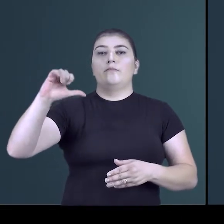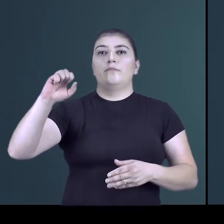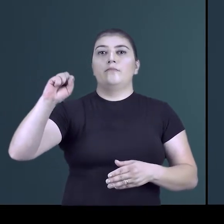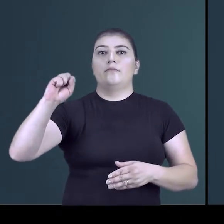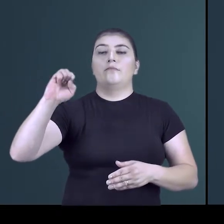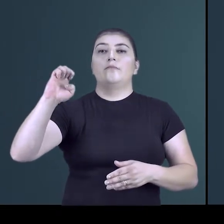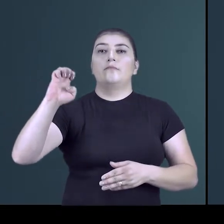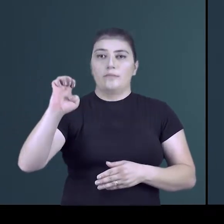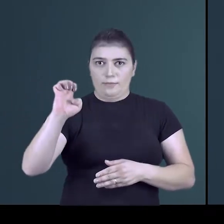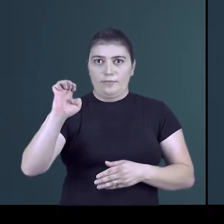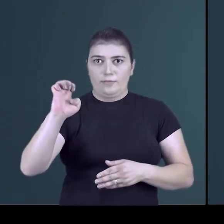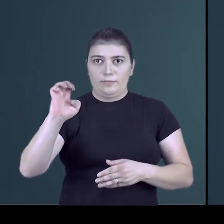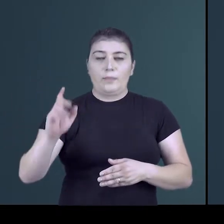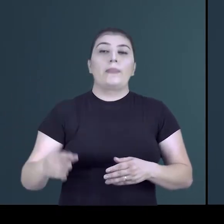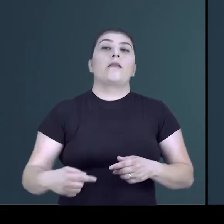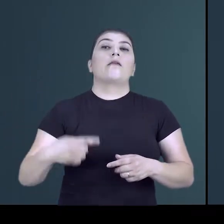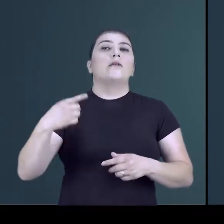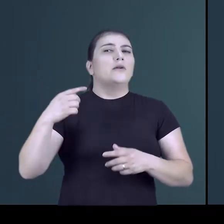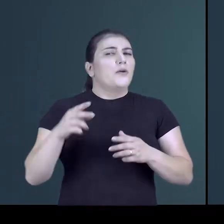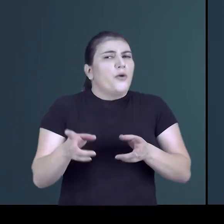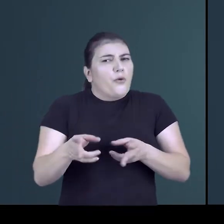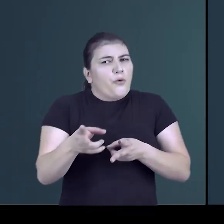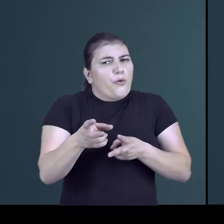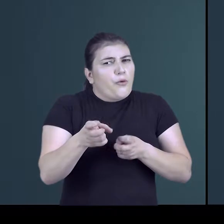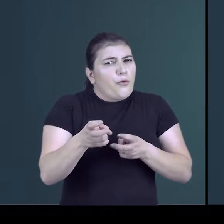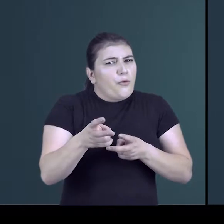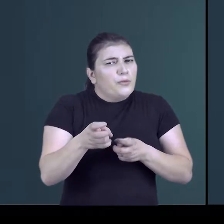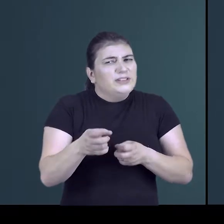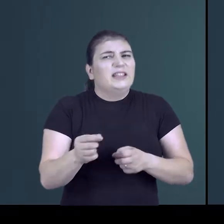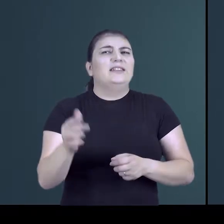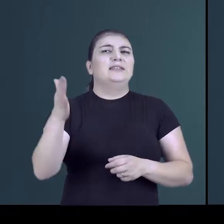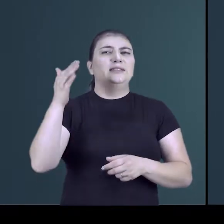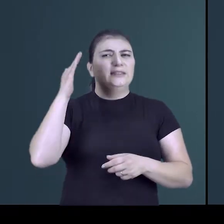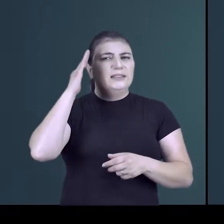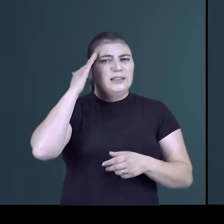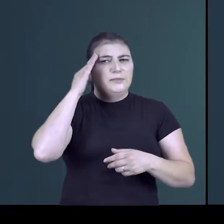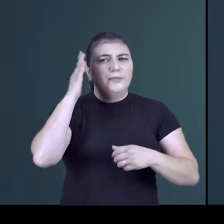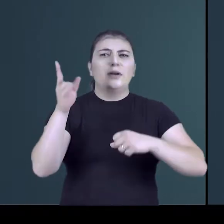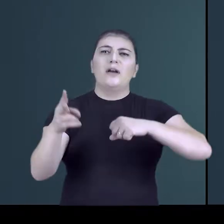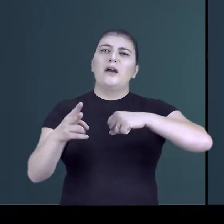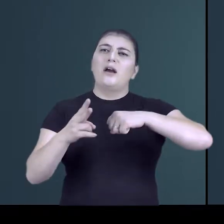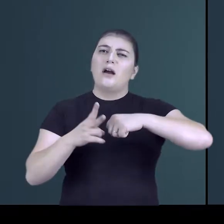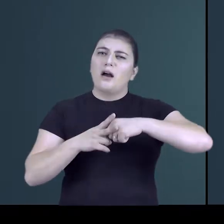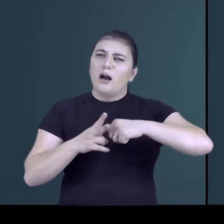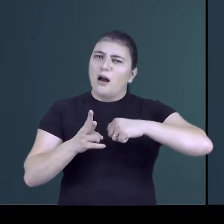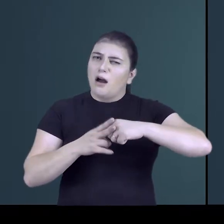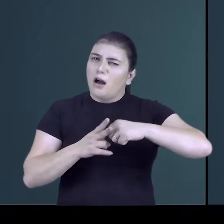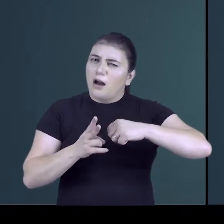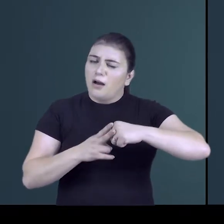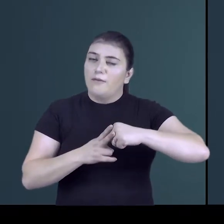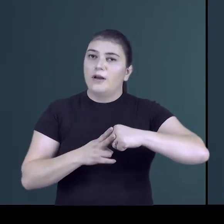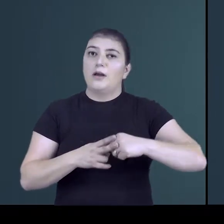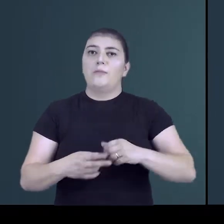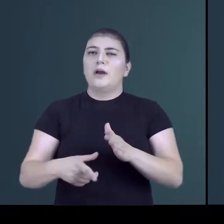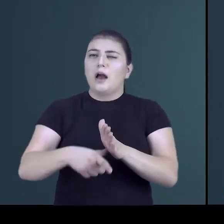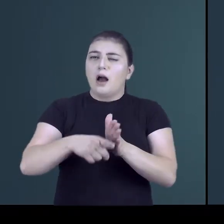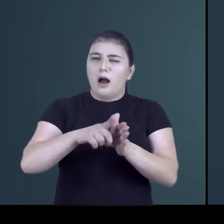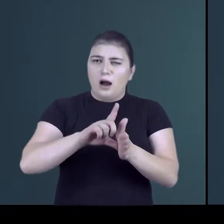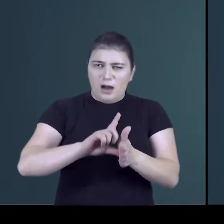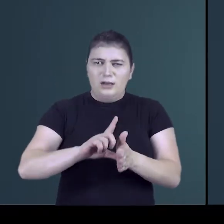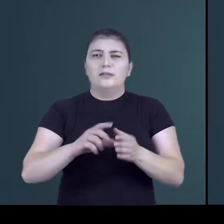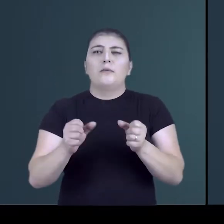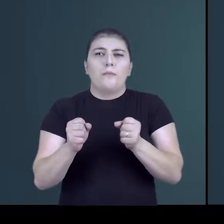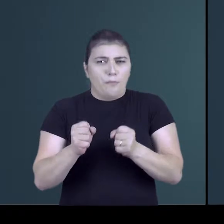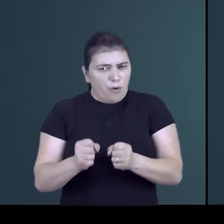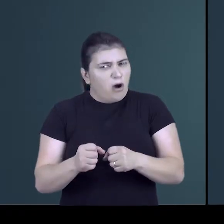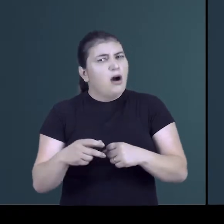dessa formação. De primeiro, olhar e identificar o verbo. Ver se antes desse verbo eu